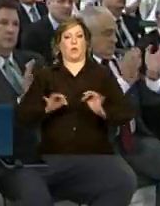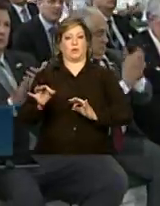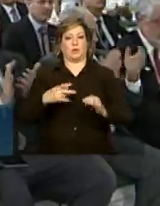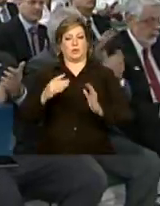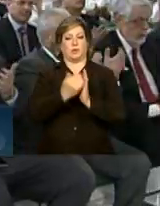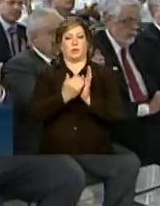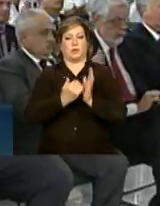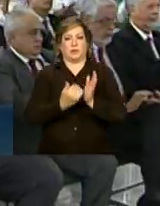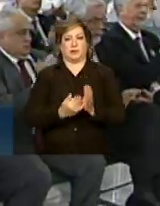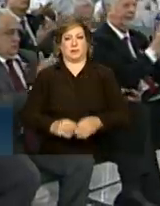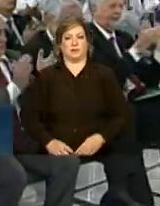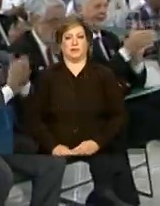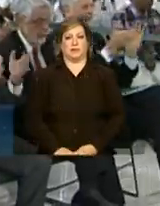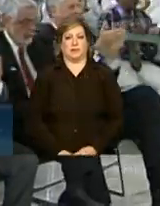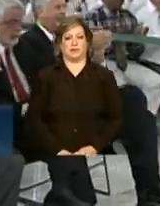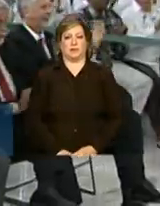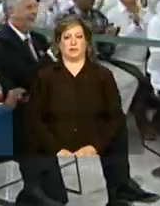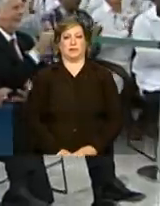seu programa.